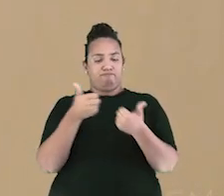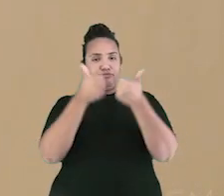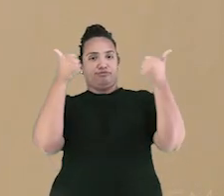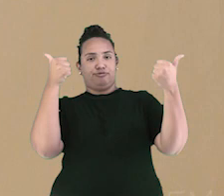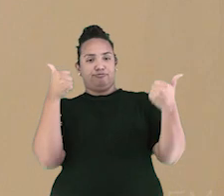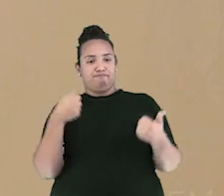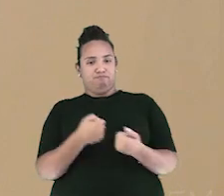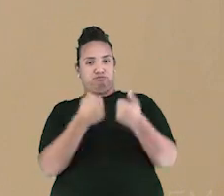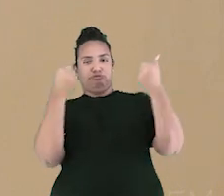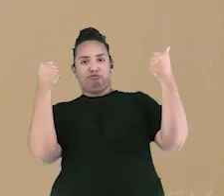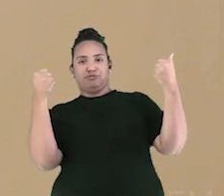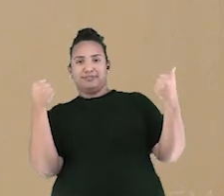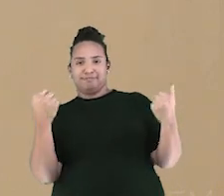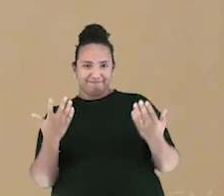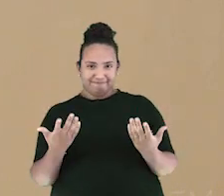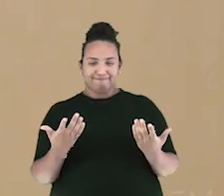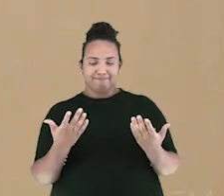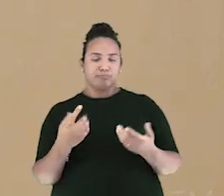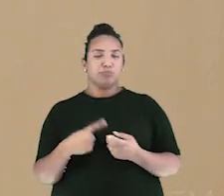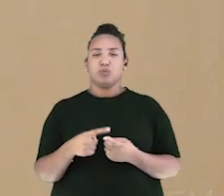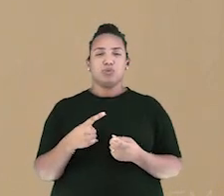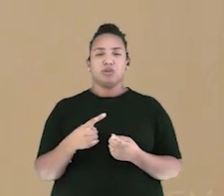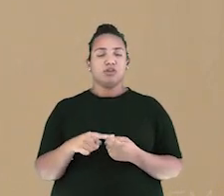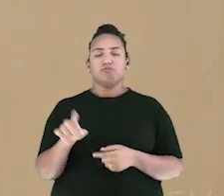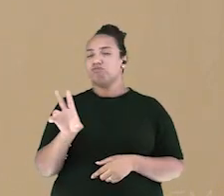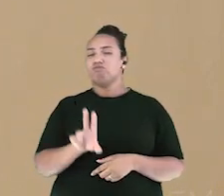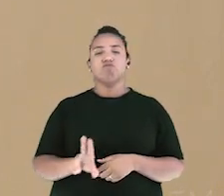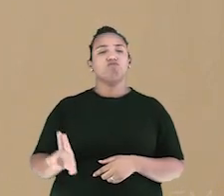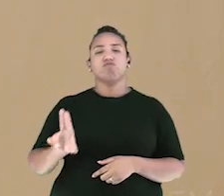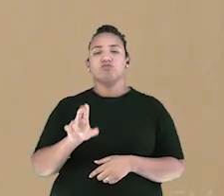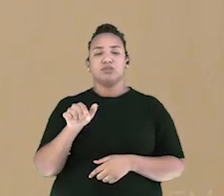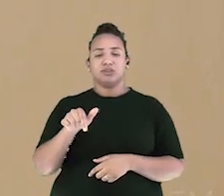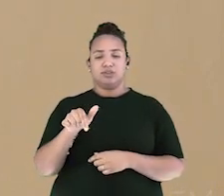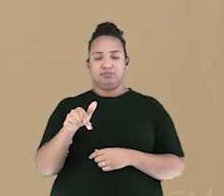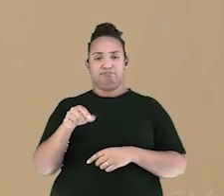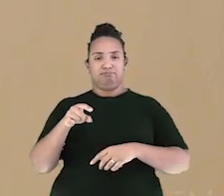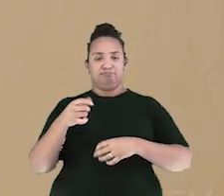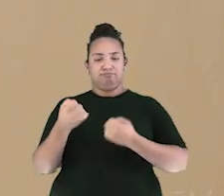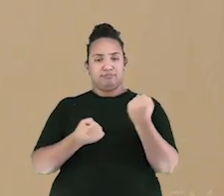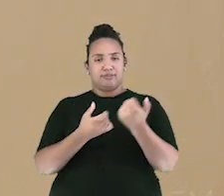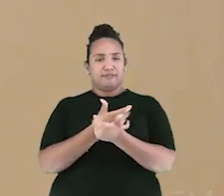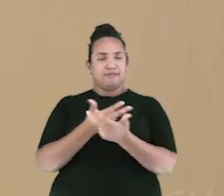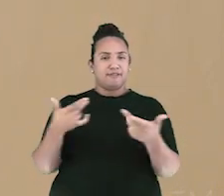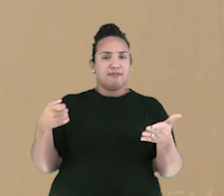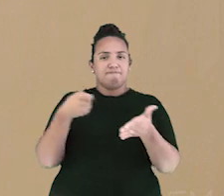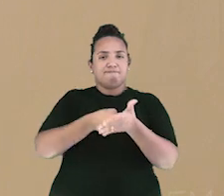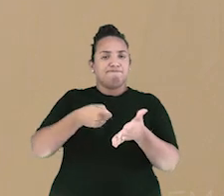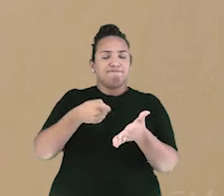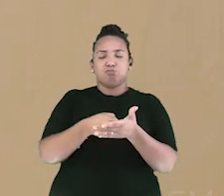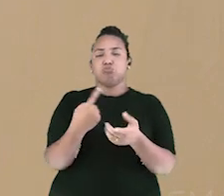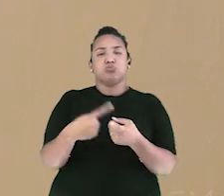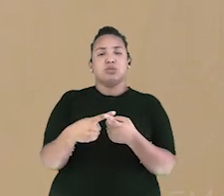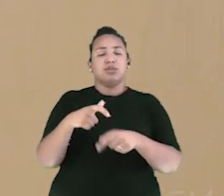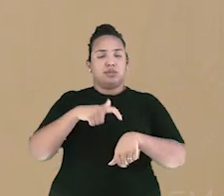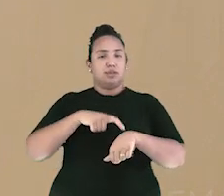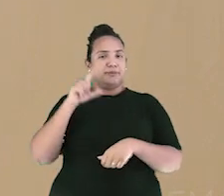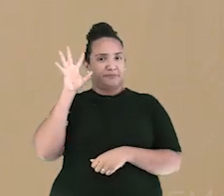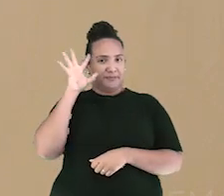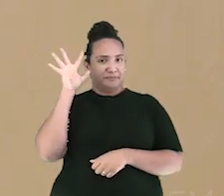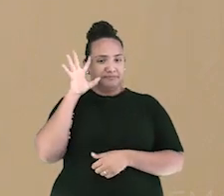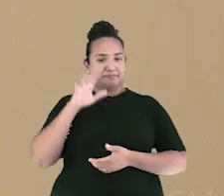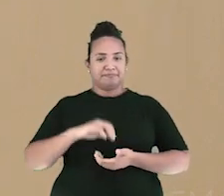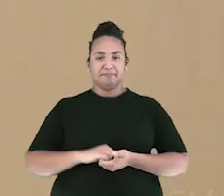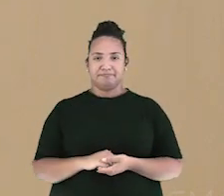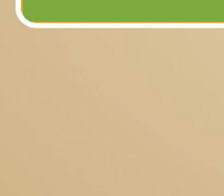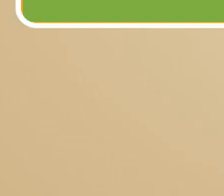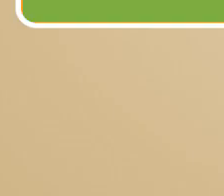isso? Por que não usar o diamante na construção de veículos que exijam resistência? Eu darei um tempo para você pensar, certo? E